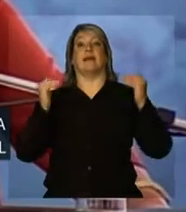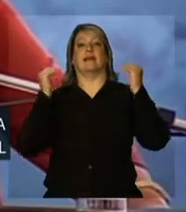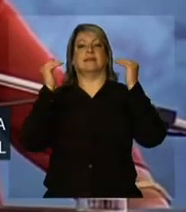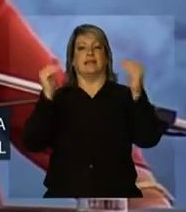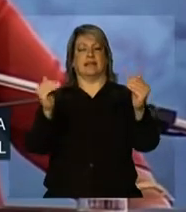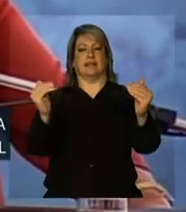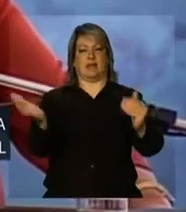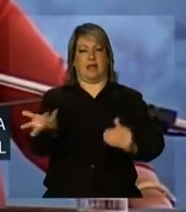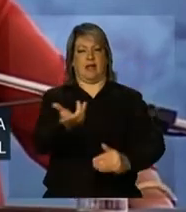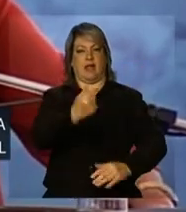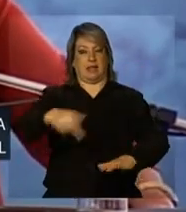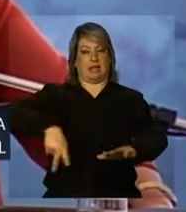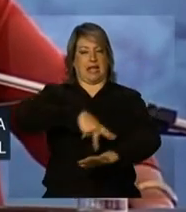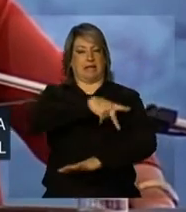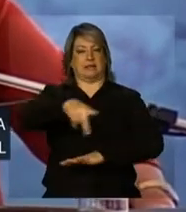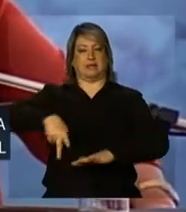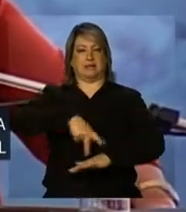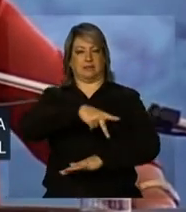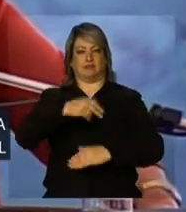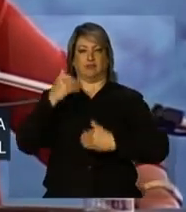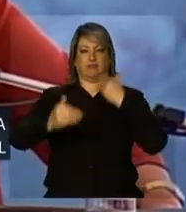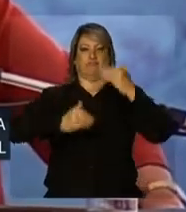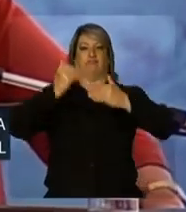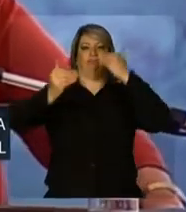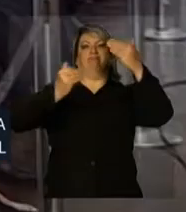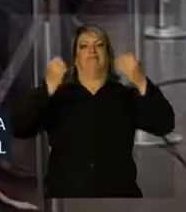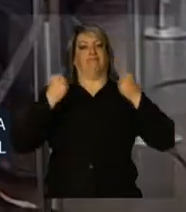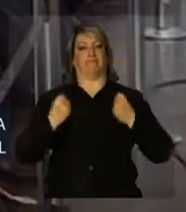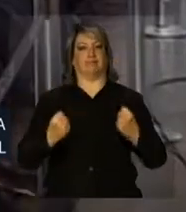uma grande nação desenvolvida